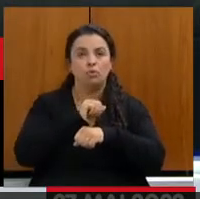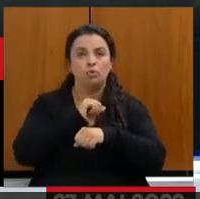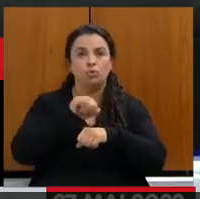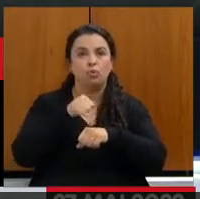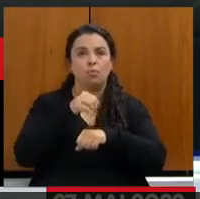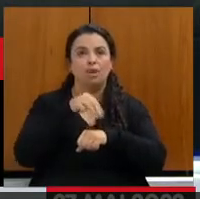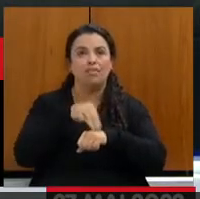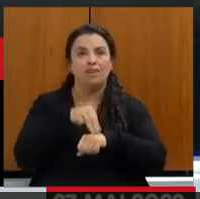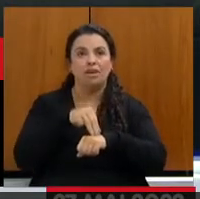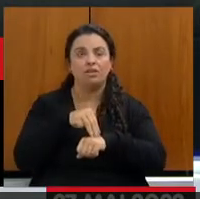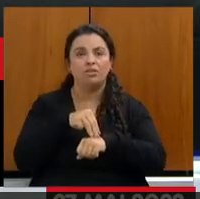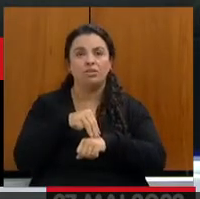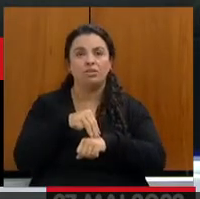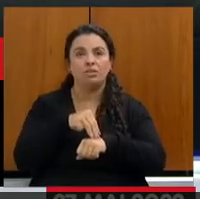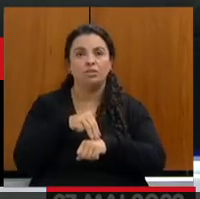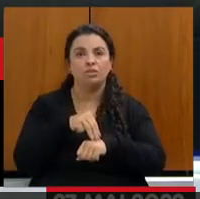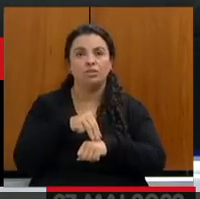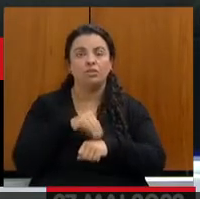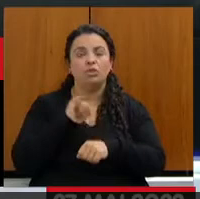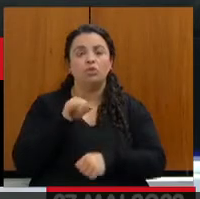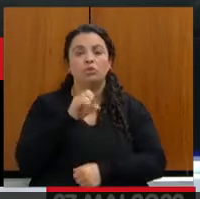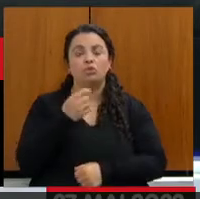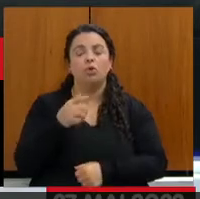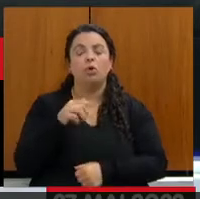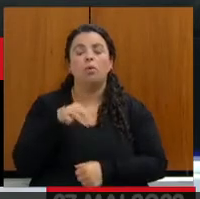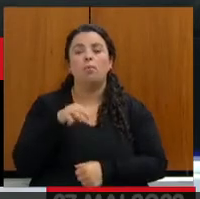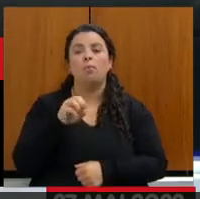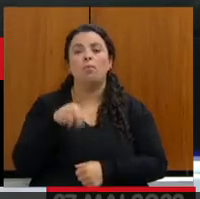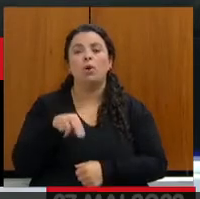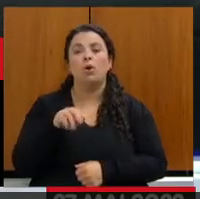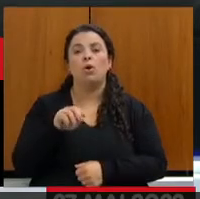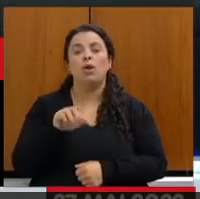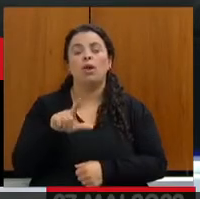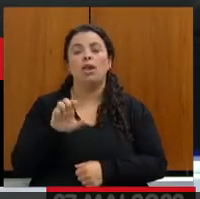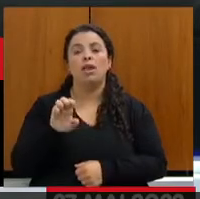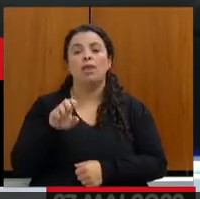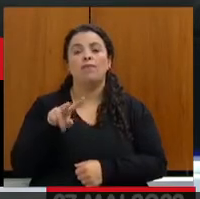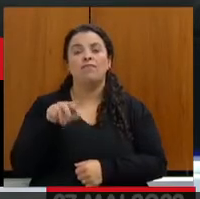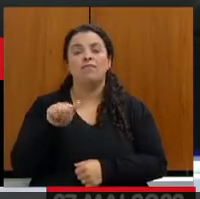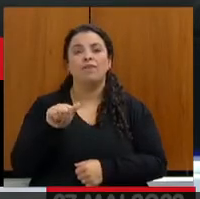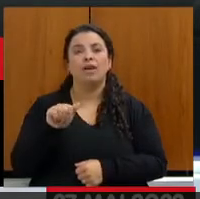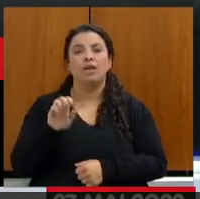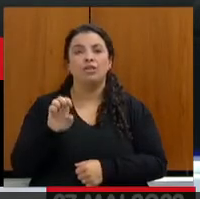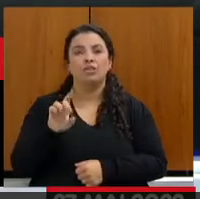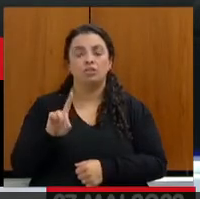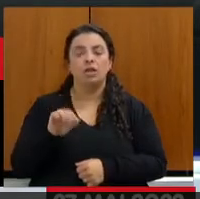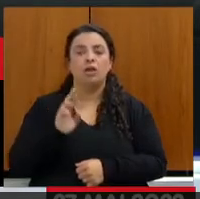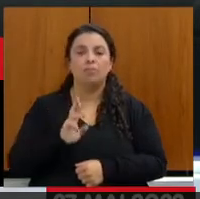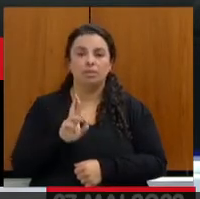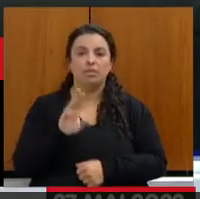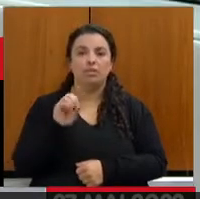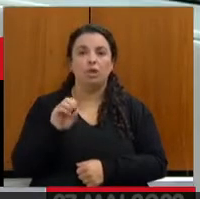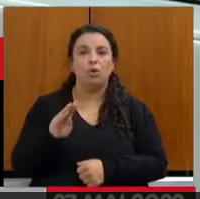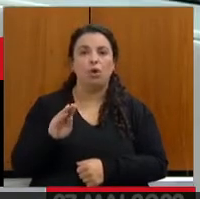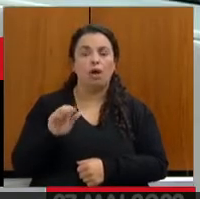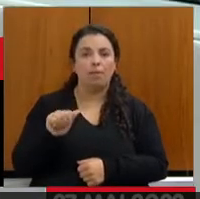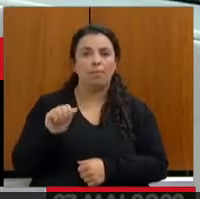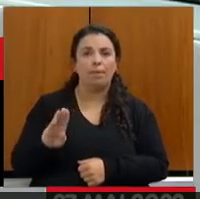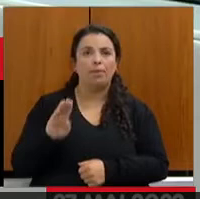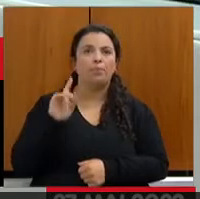75 não sei compromisso se você falar no microfone por favor subseção da OAB Minas Gerais e